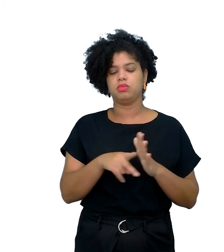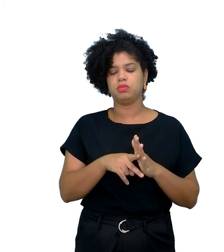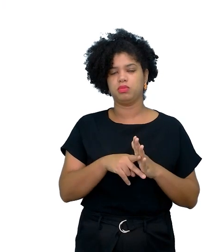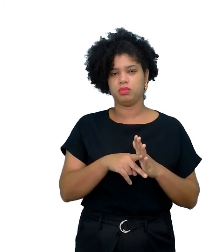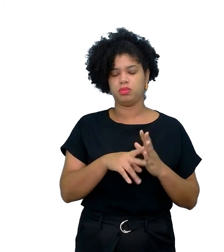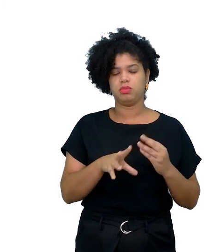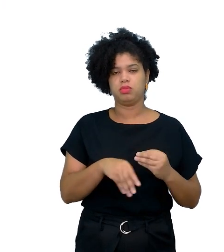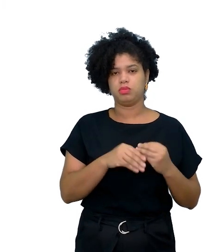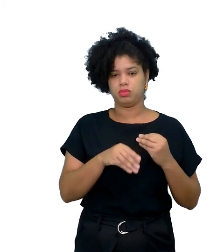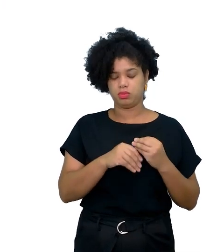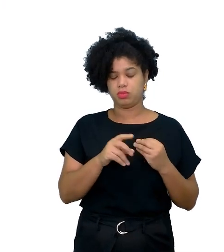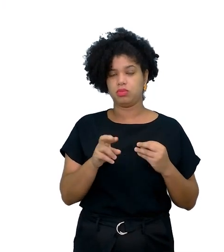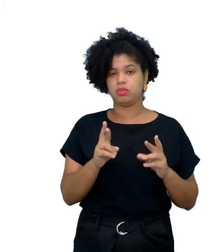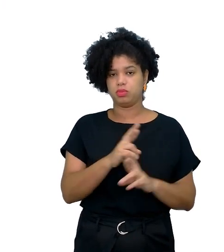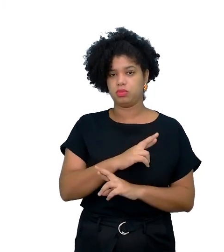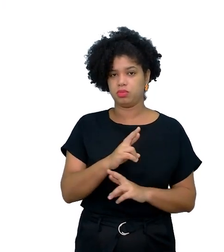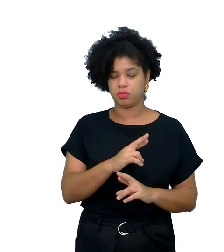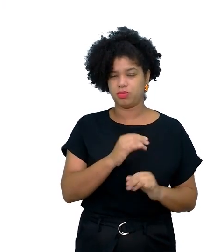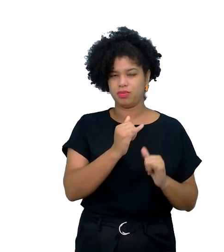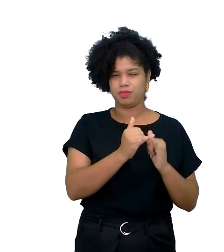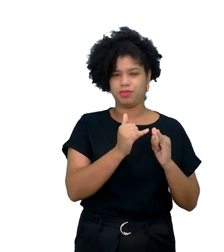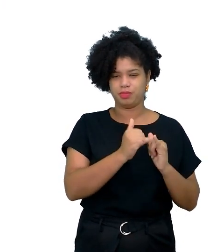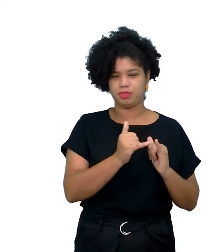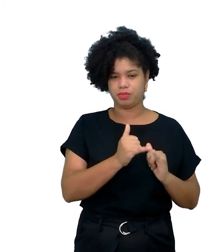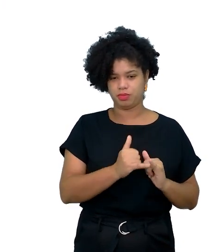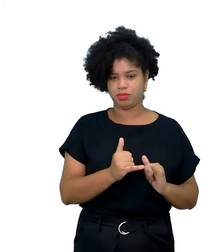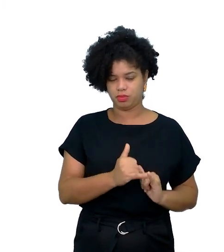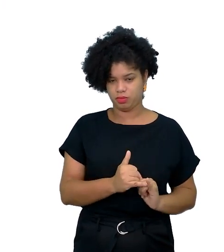ele envolve composição das partes